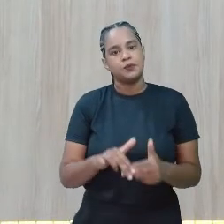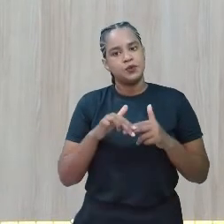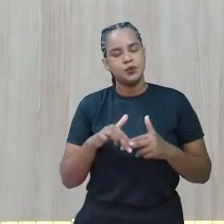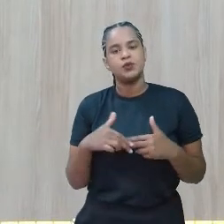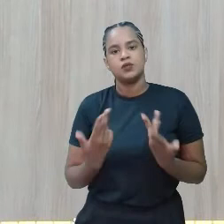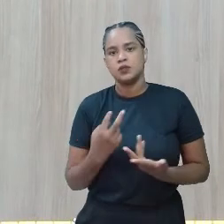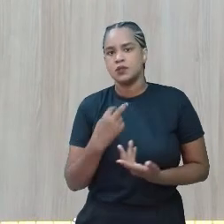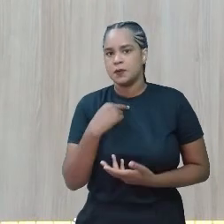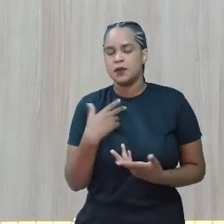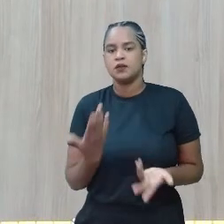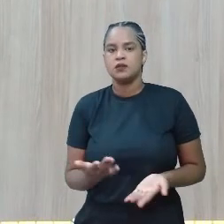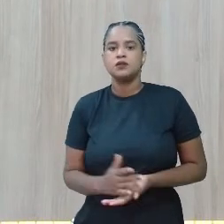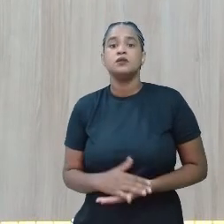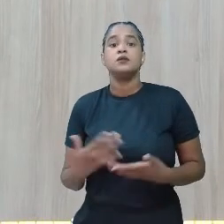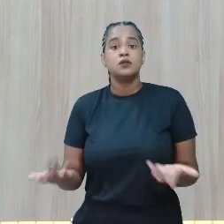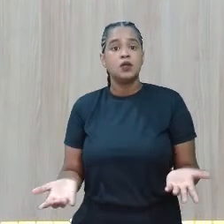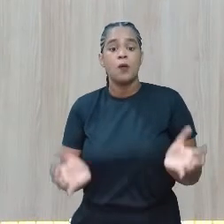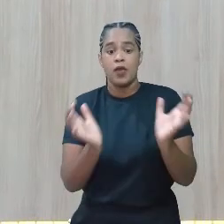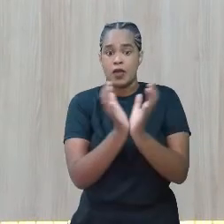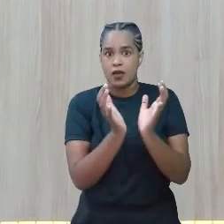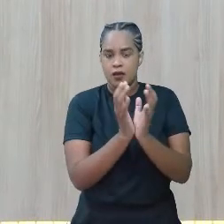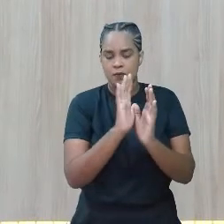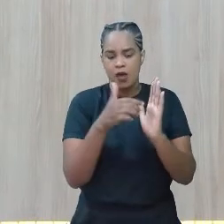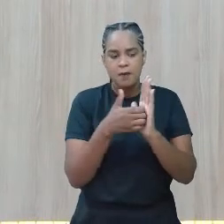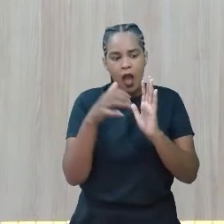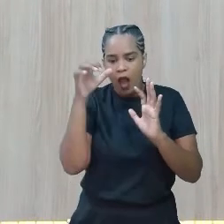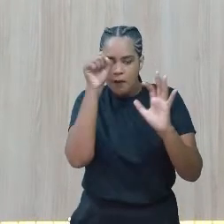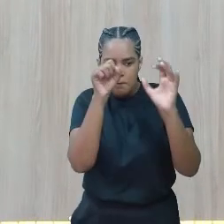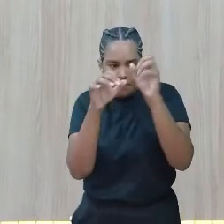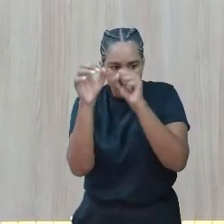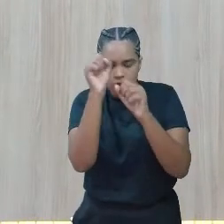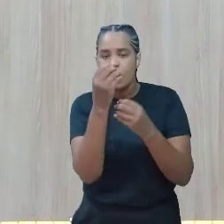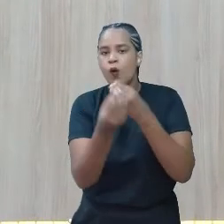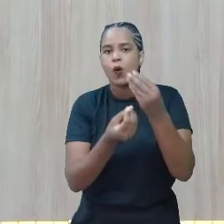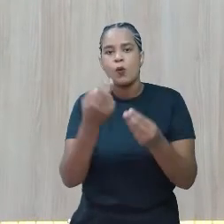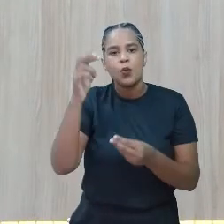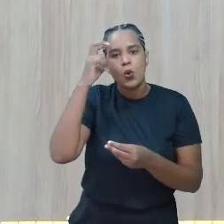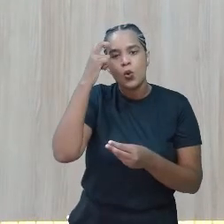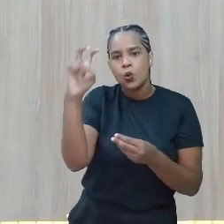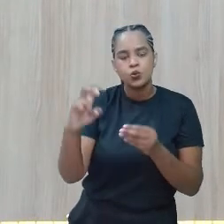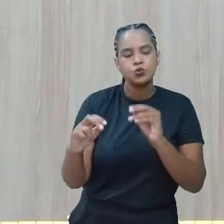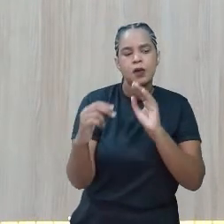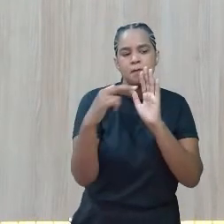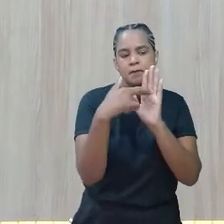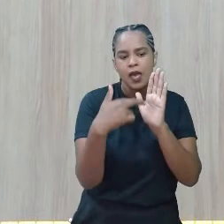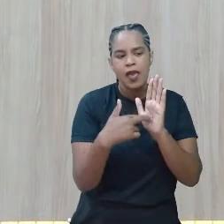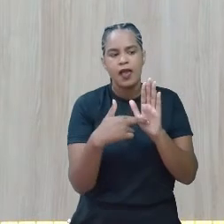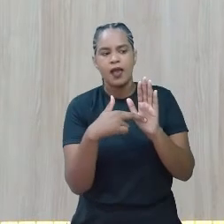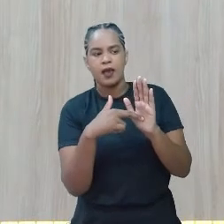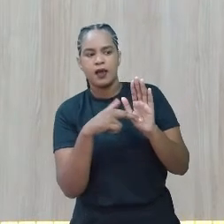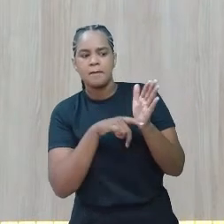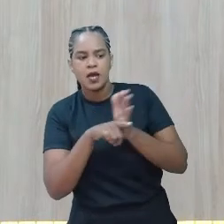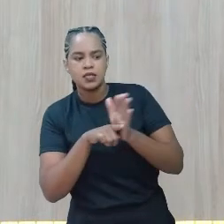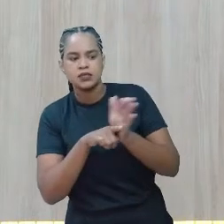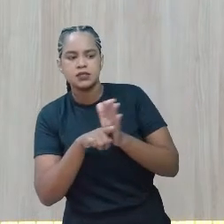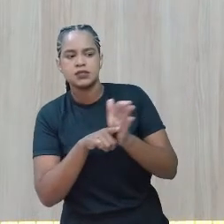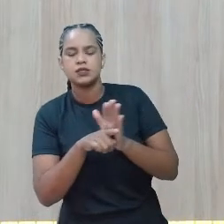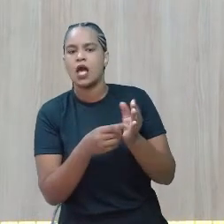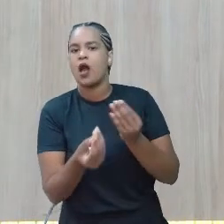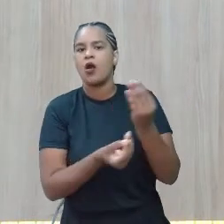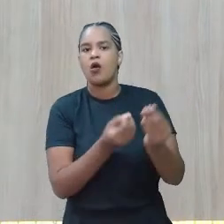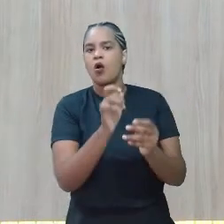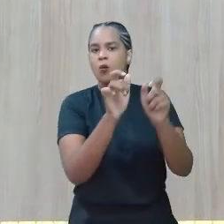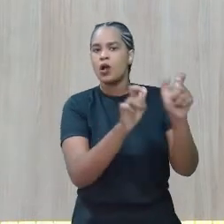com certeza, essa equipe de produção foi aprendendo, não é? Teve que pesquisar, estudar sobre a cultura da Grécia,